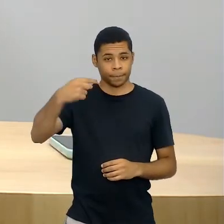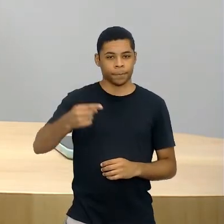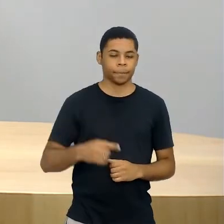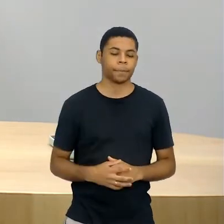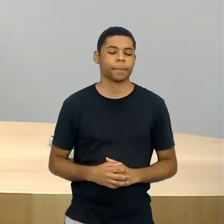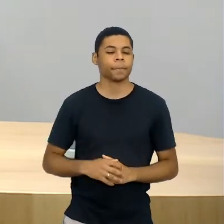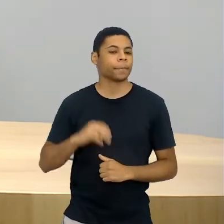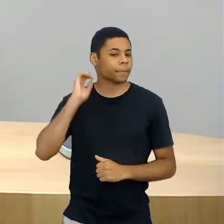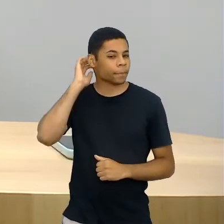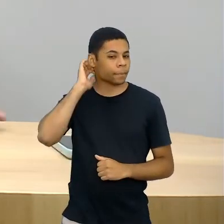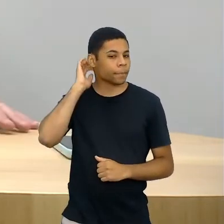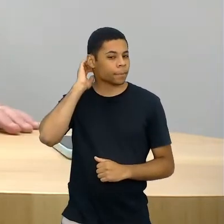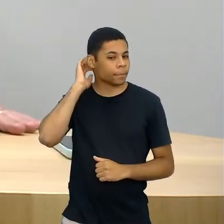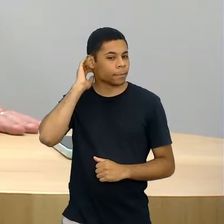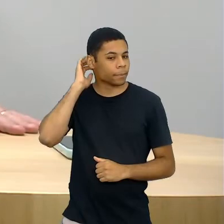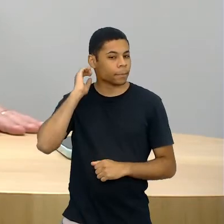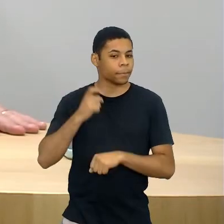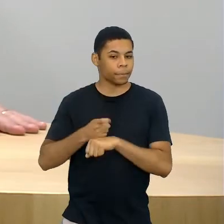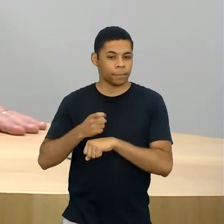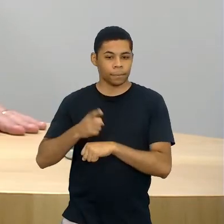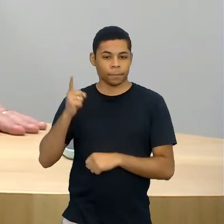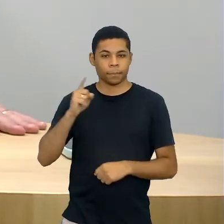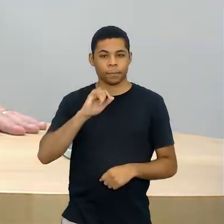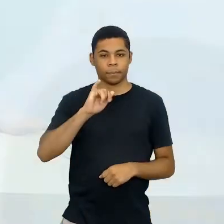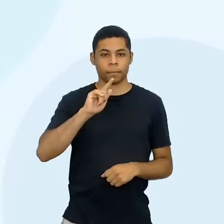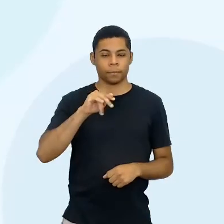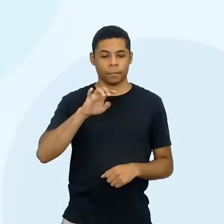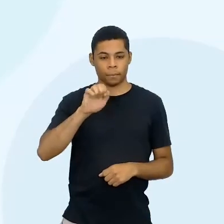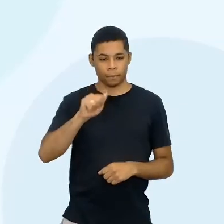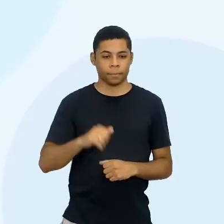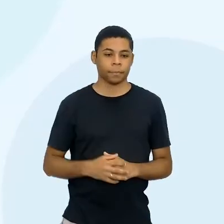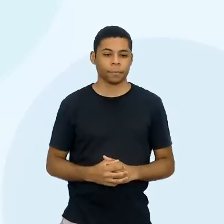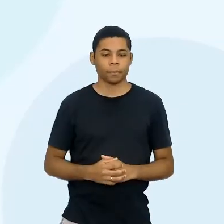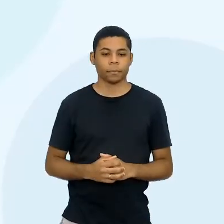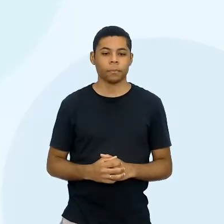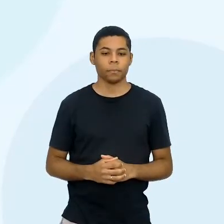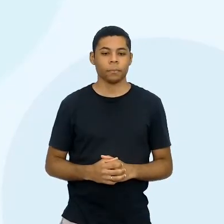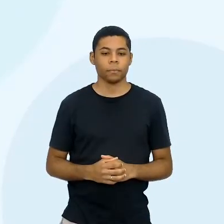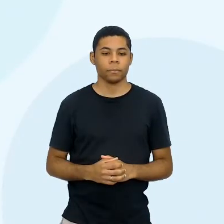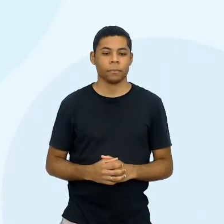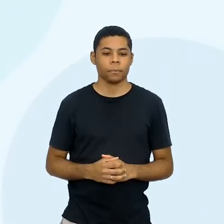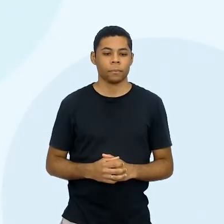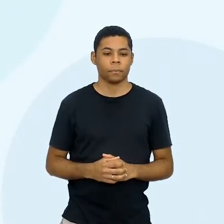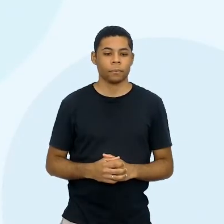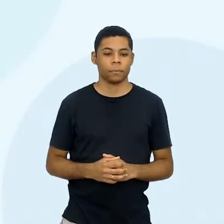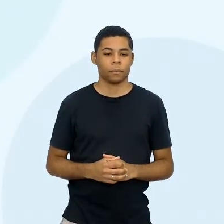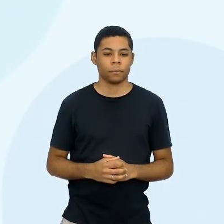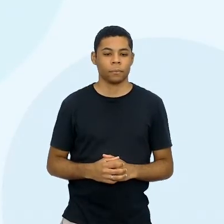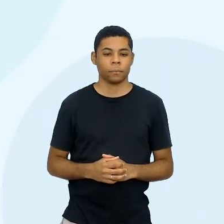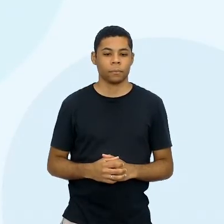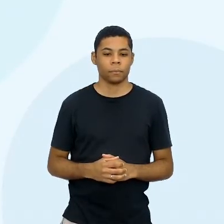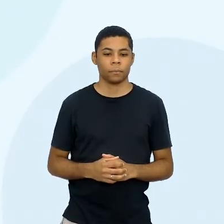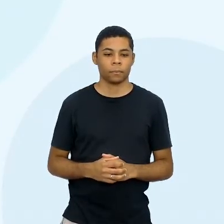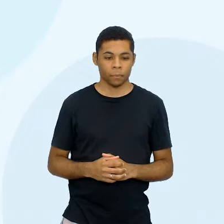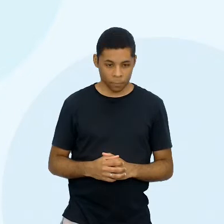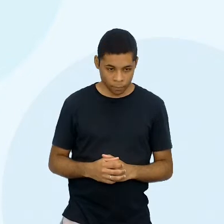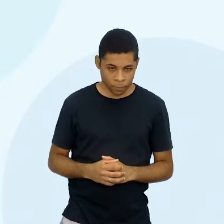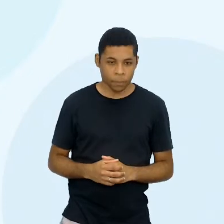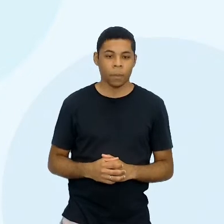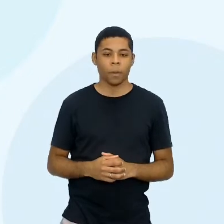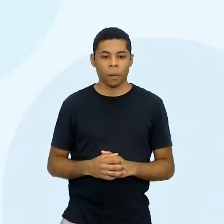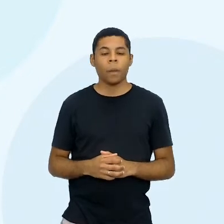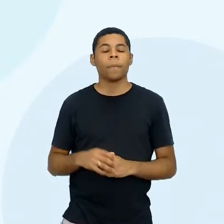tela, rocha ígnea, né, que é uma formação aí plutônica de rocha